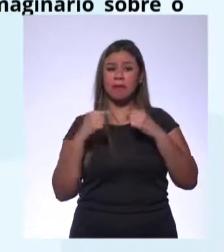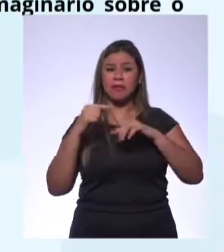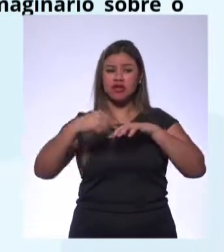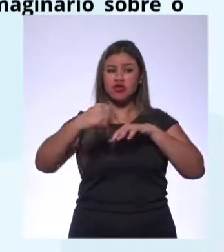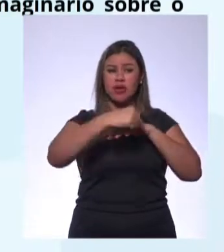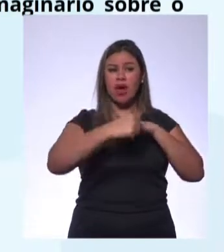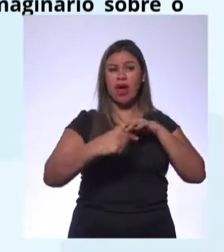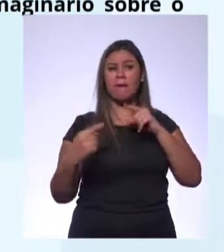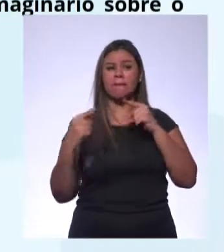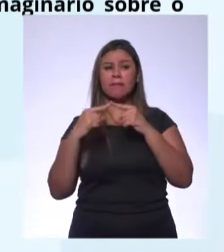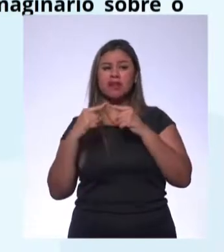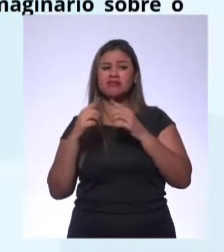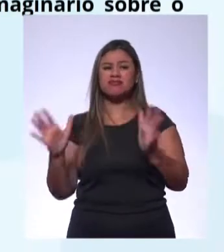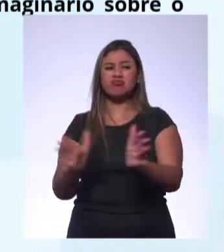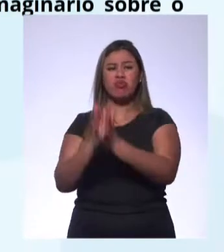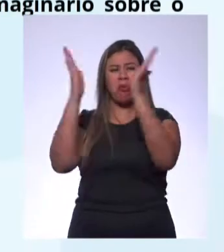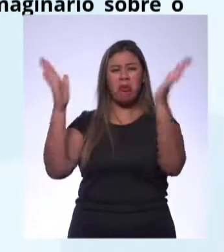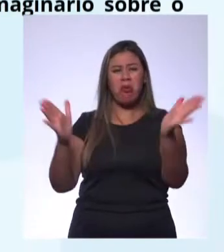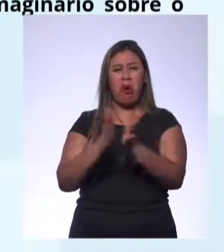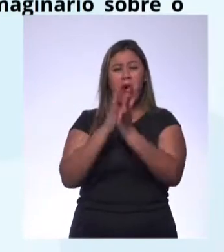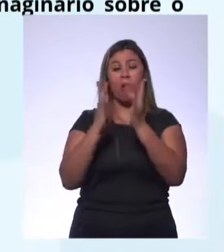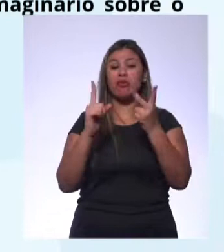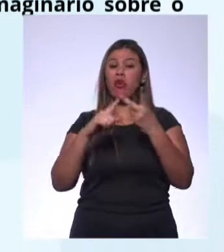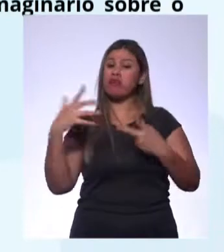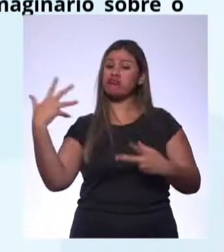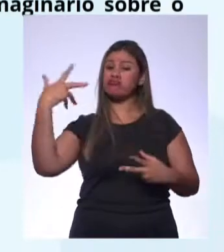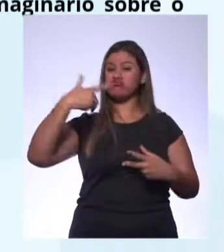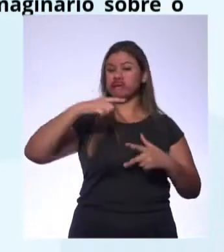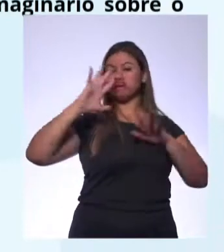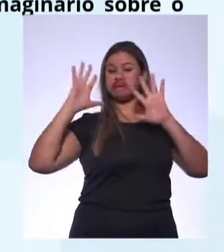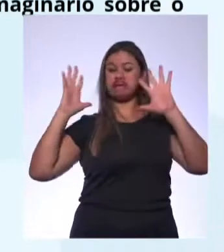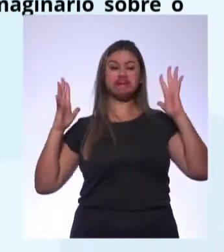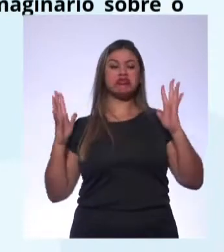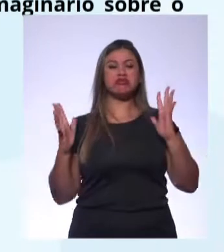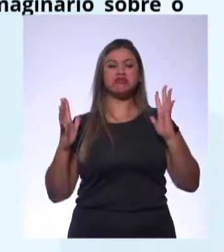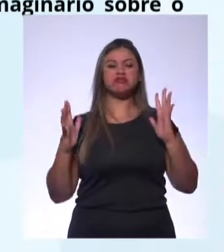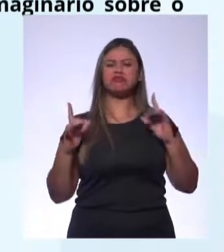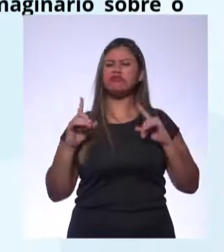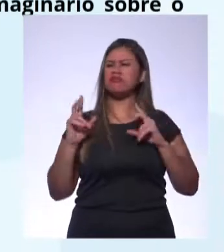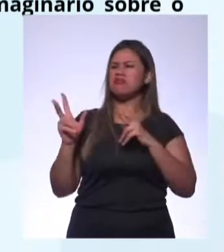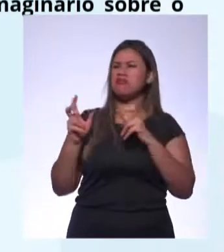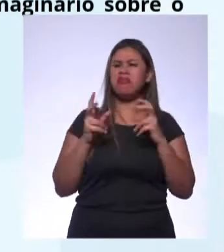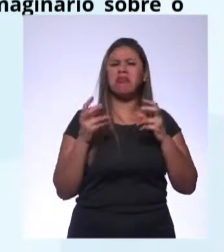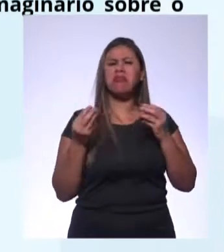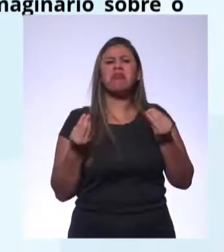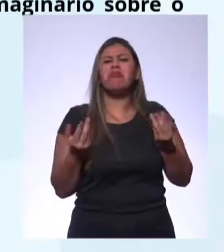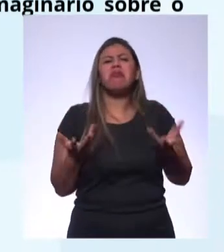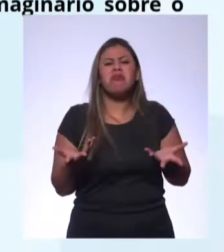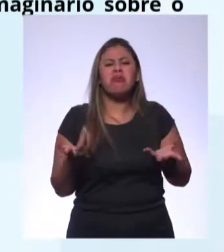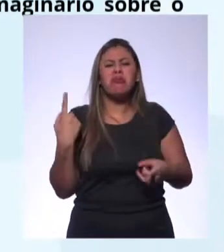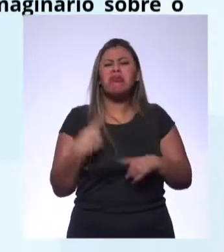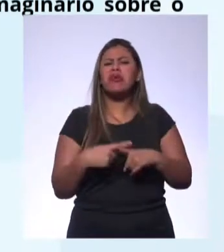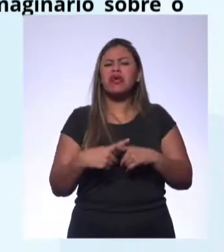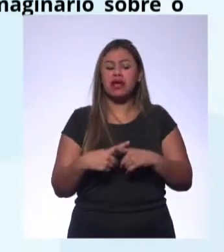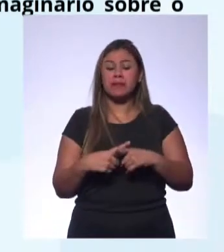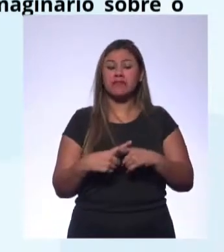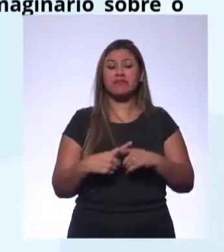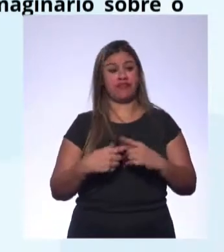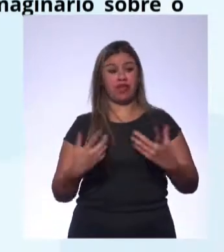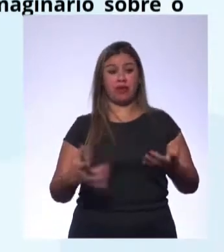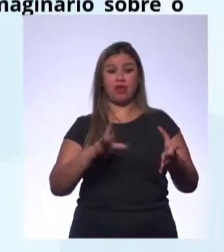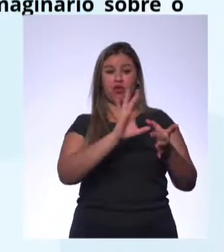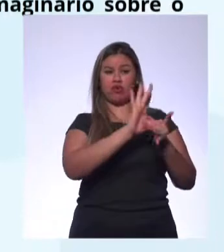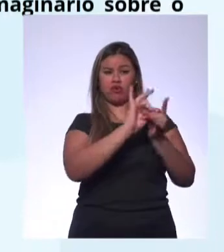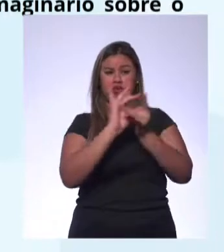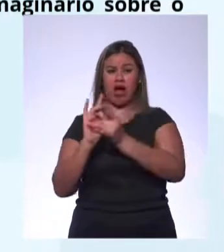continente remete a um lugar pobre ou exótico. Por que temos essa percepção? O contexto envolvendo a partilha